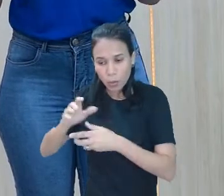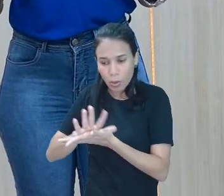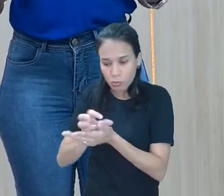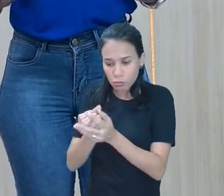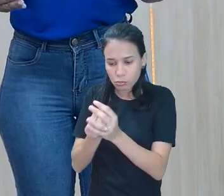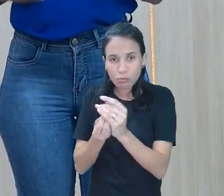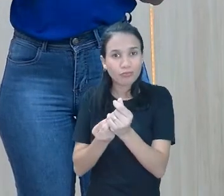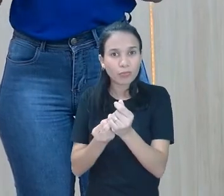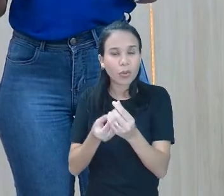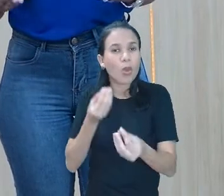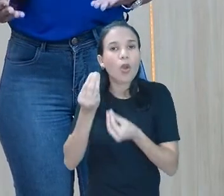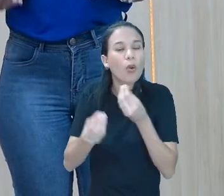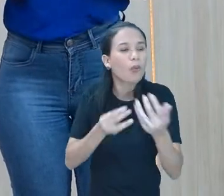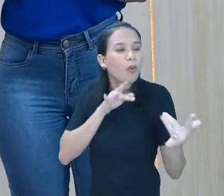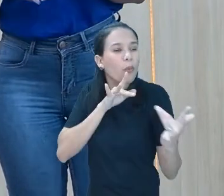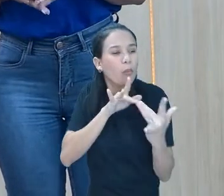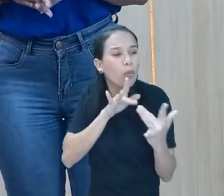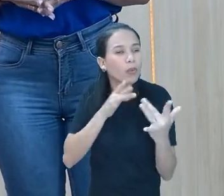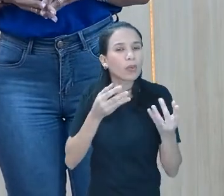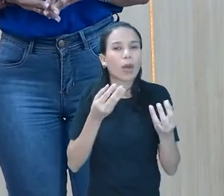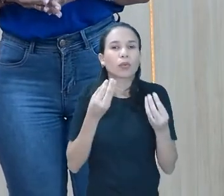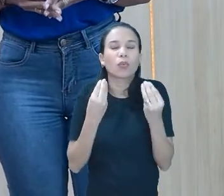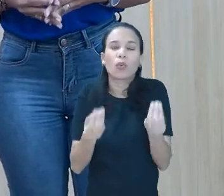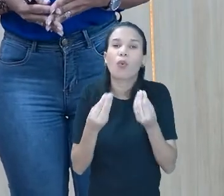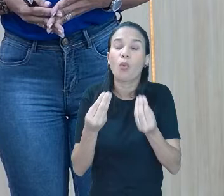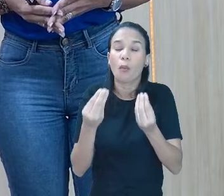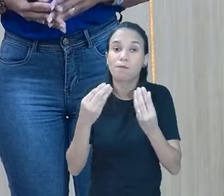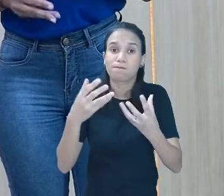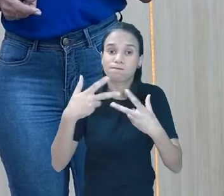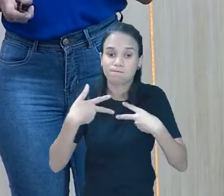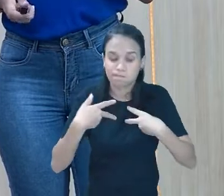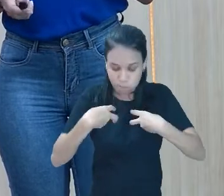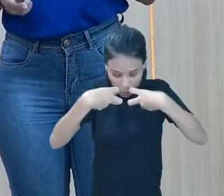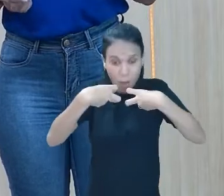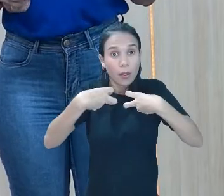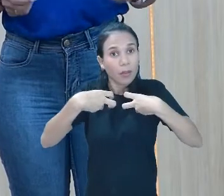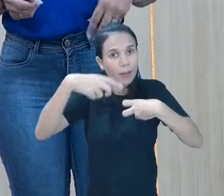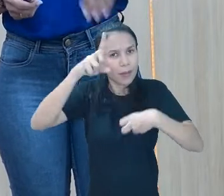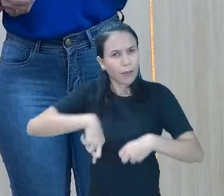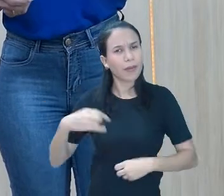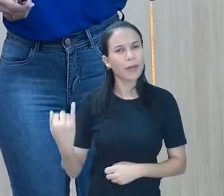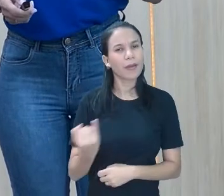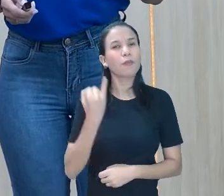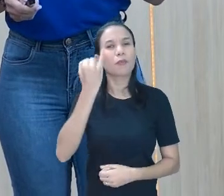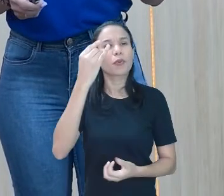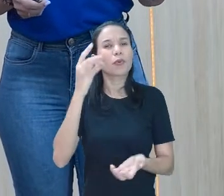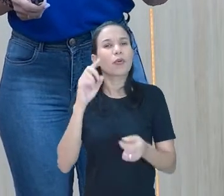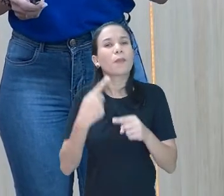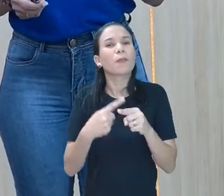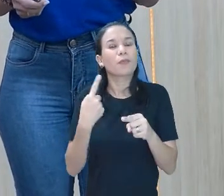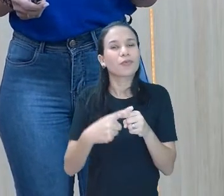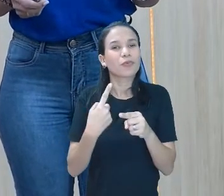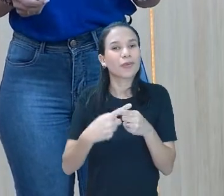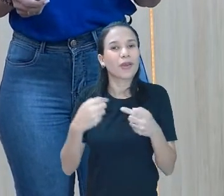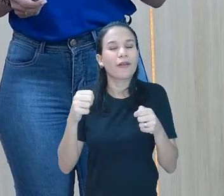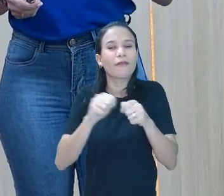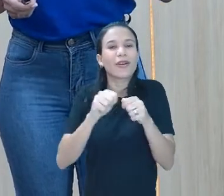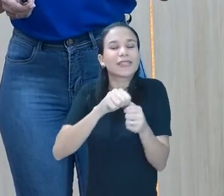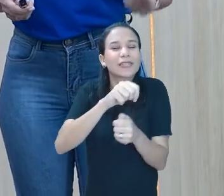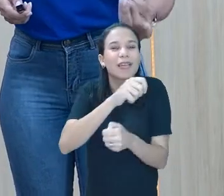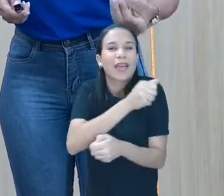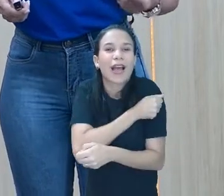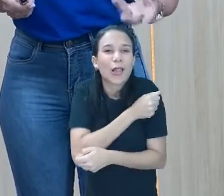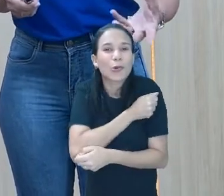ele interage, o que é que ele sente interagindo com alguns recursos. Isso é importante porque, mais uma vez, faz com que